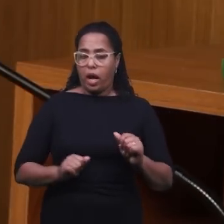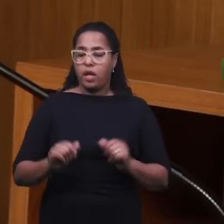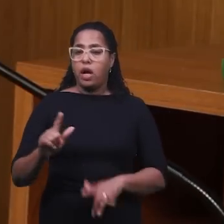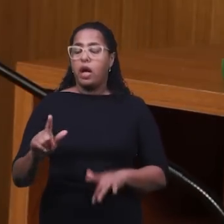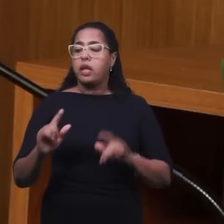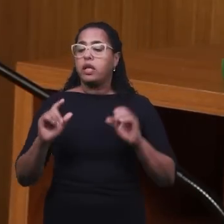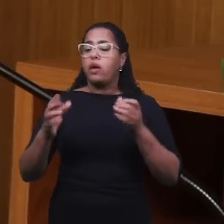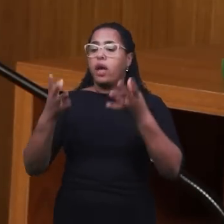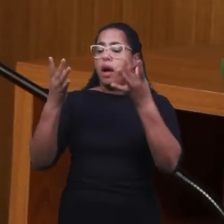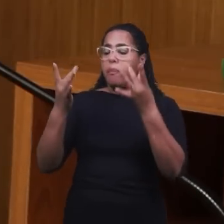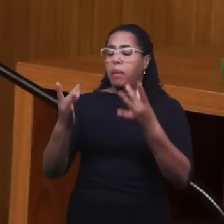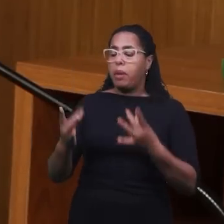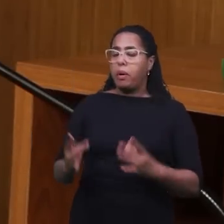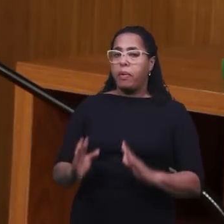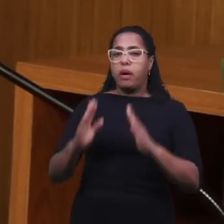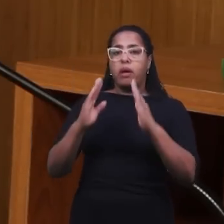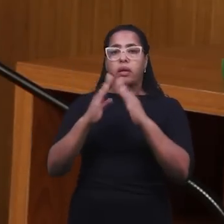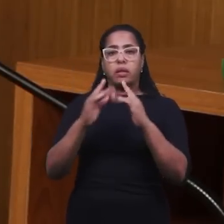formação e